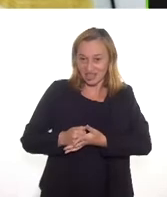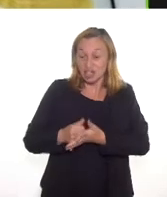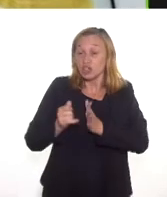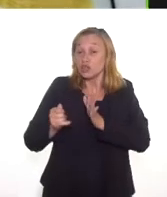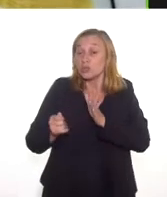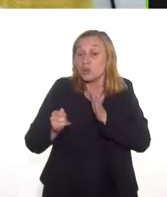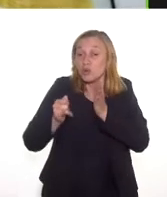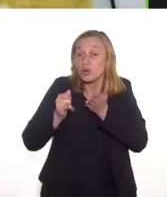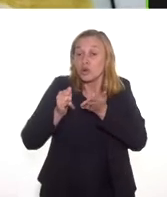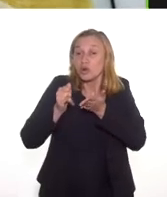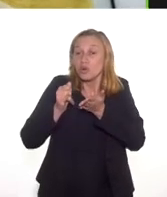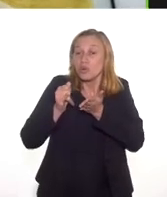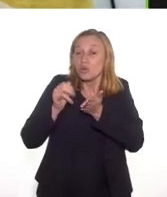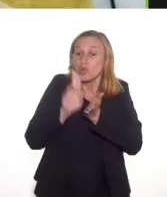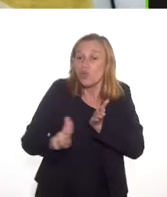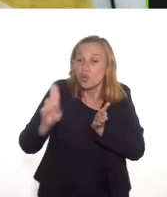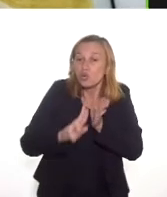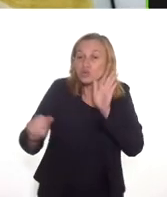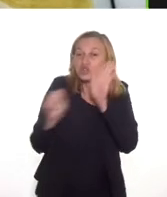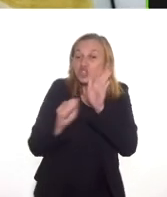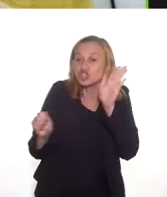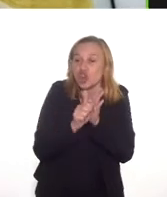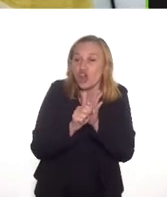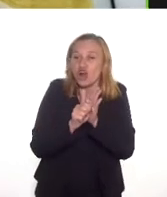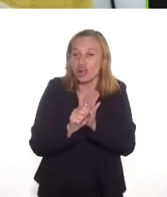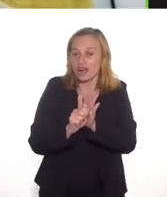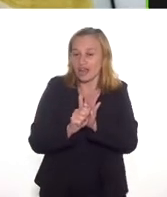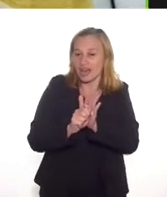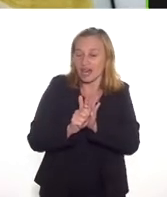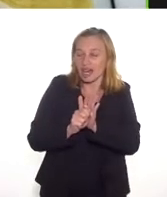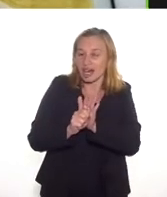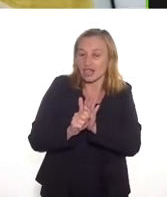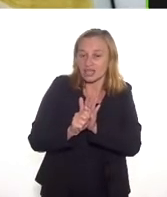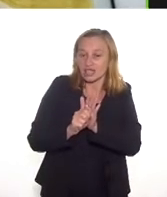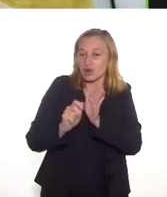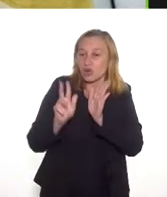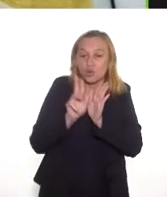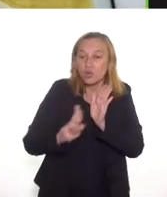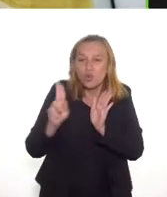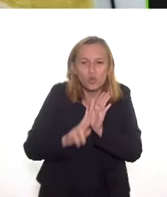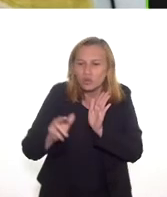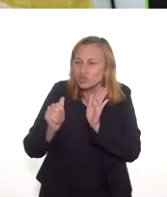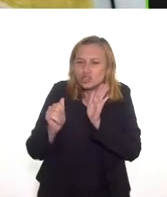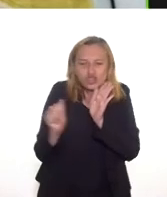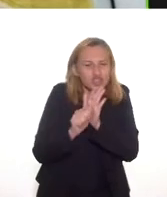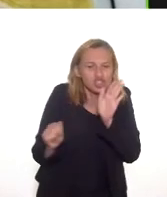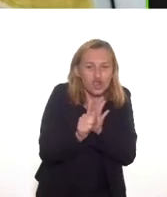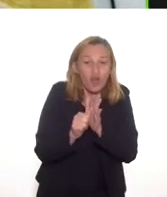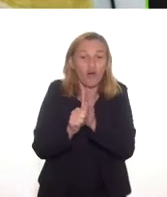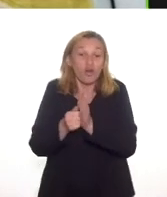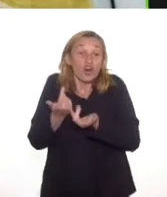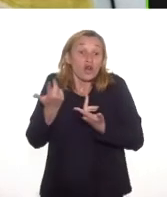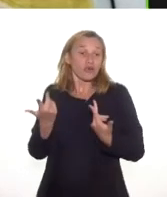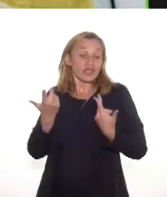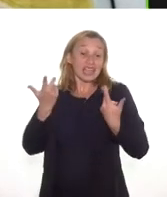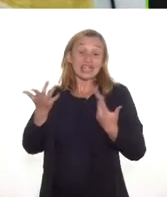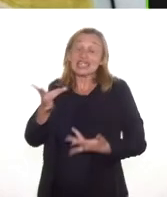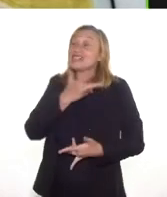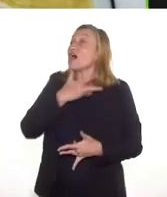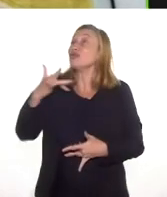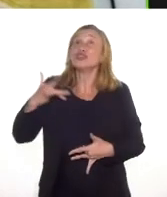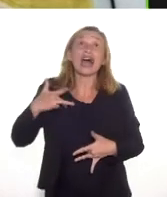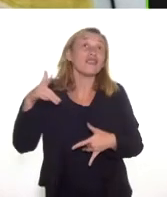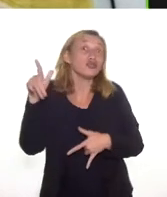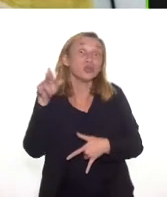consumo controlado de drogas, consumo abusivo de drogas, como se houvesse consumo saudável de